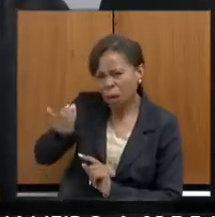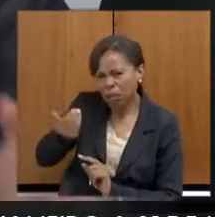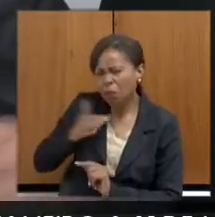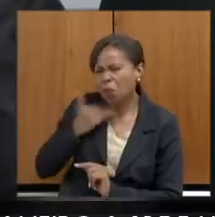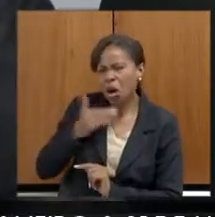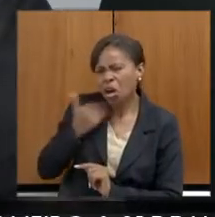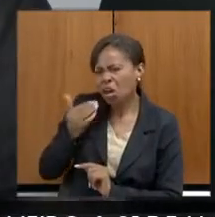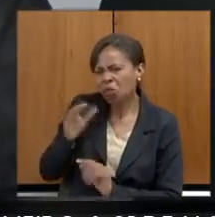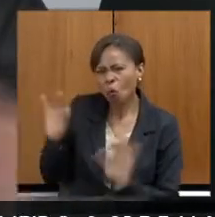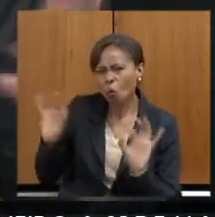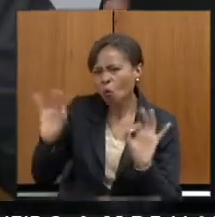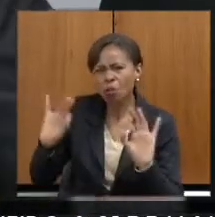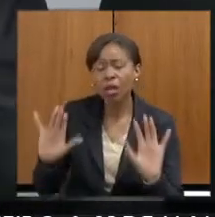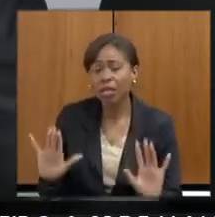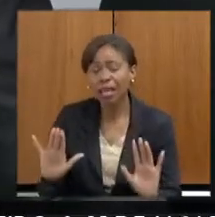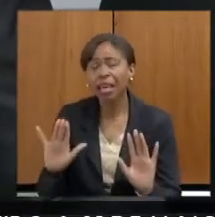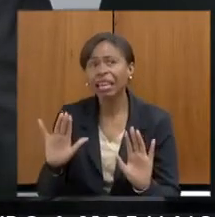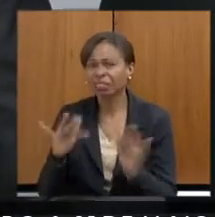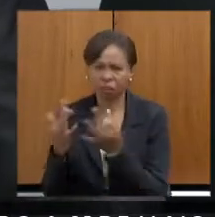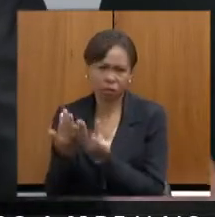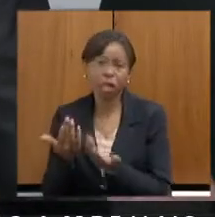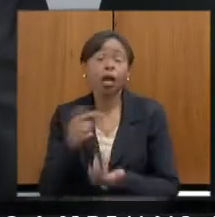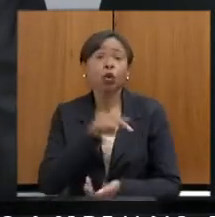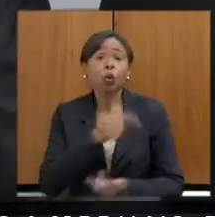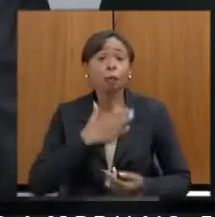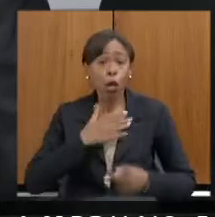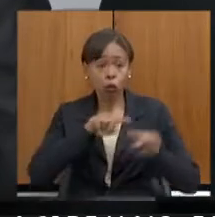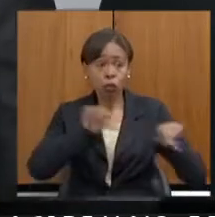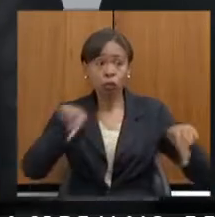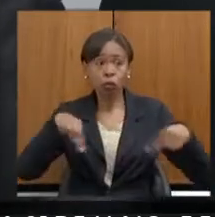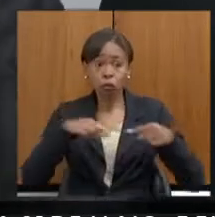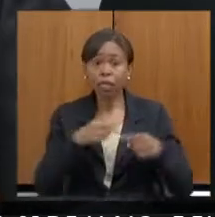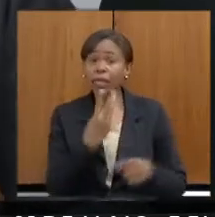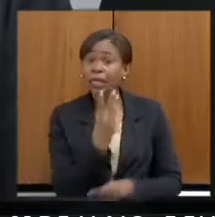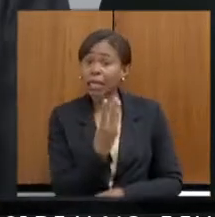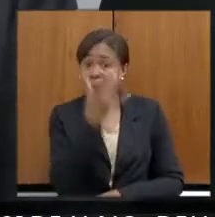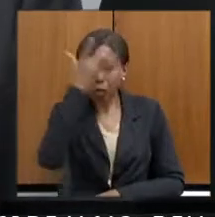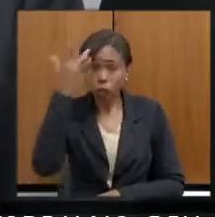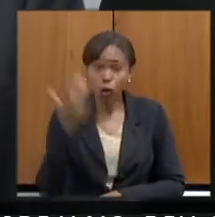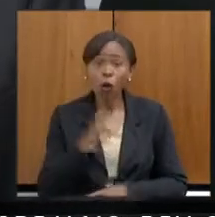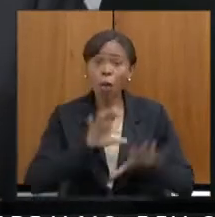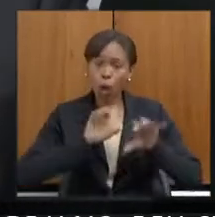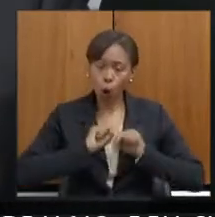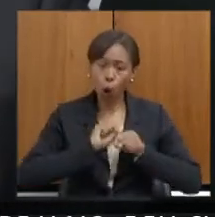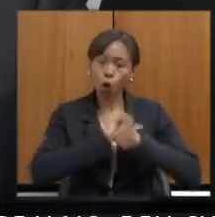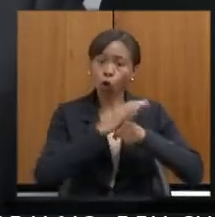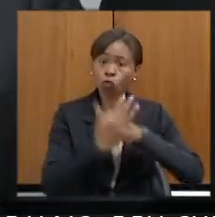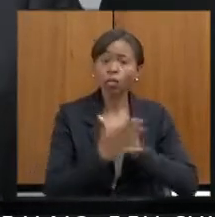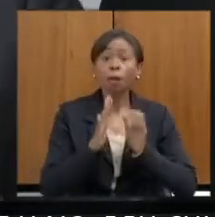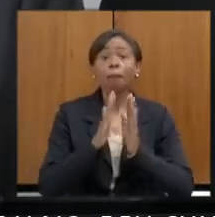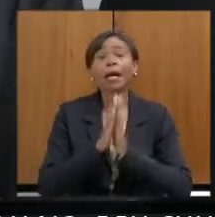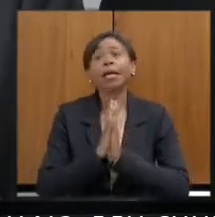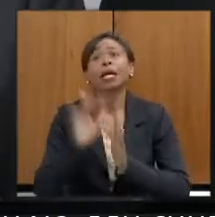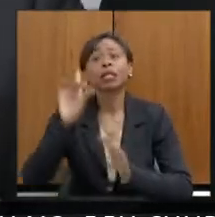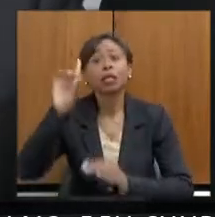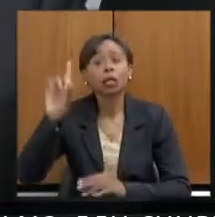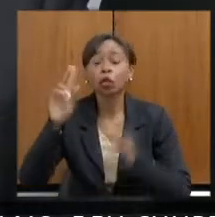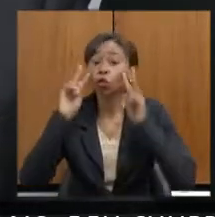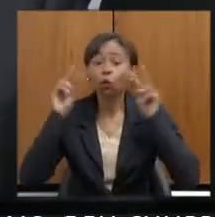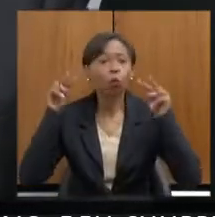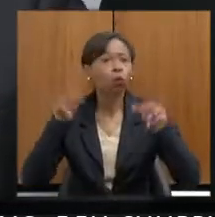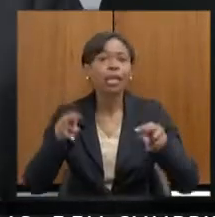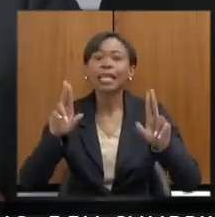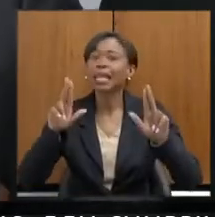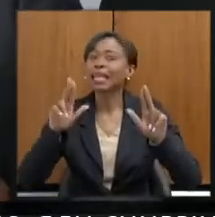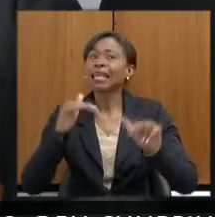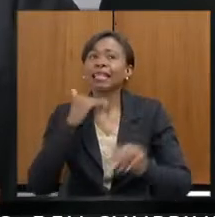pegando e no meu gabinete mesmo três pessoas param convites nesse último mês meus familiares todo mundo mas graças a Deus a gente não viu ninguém